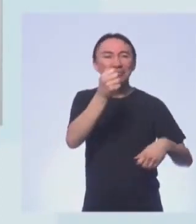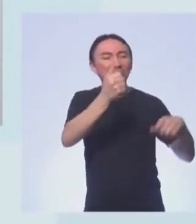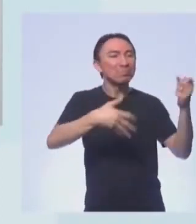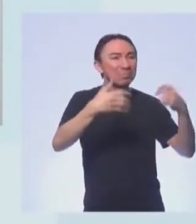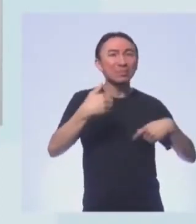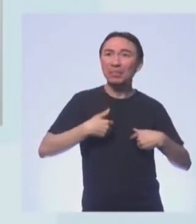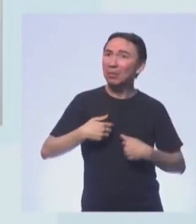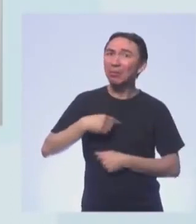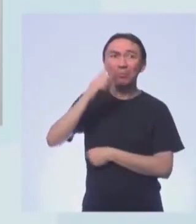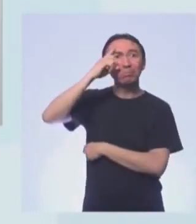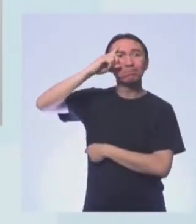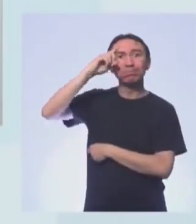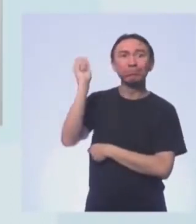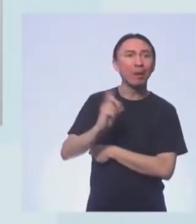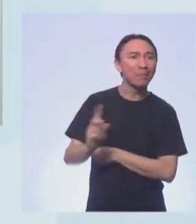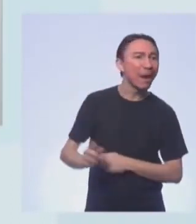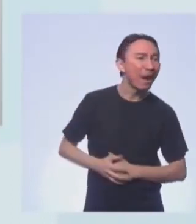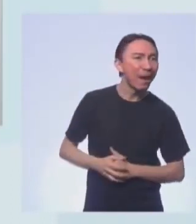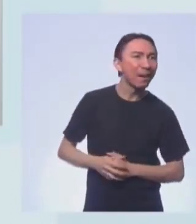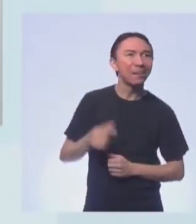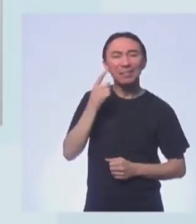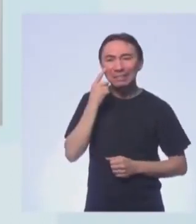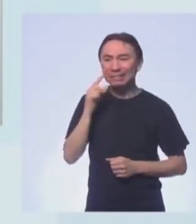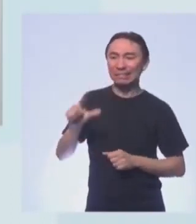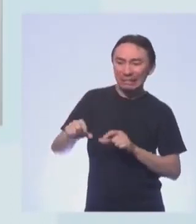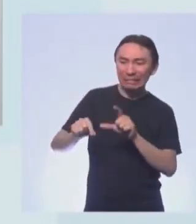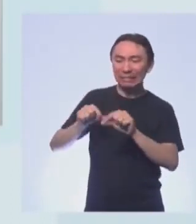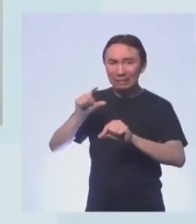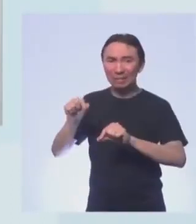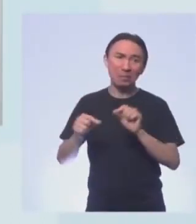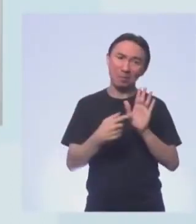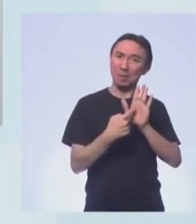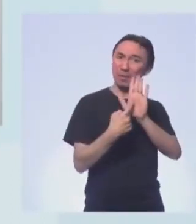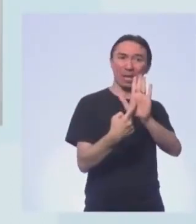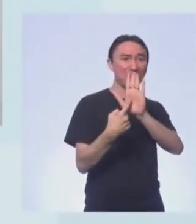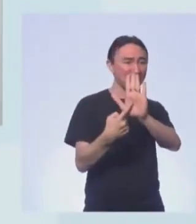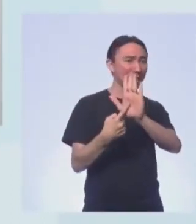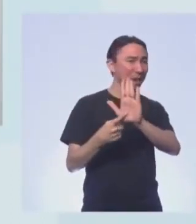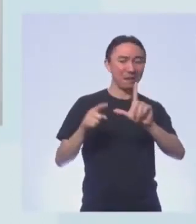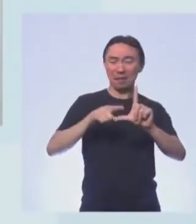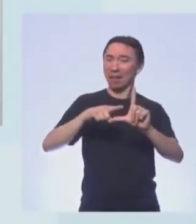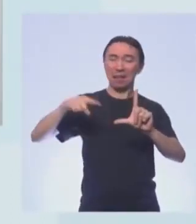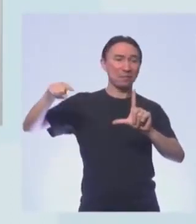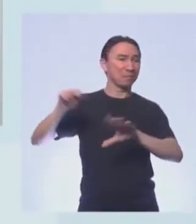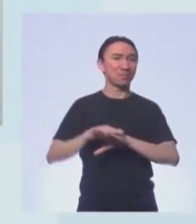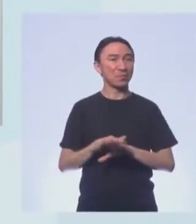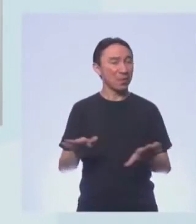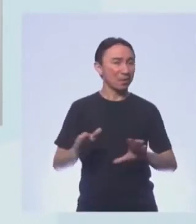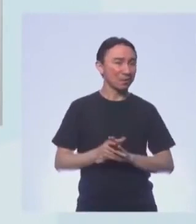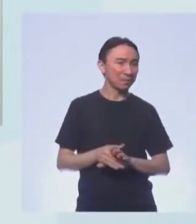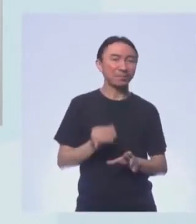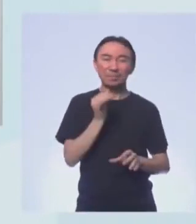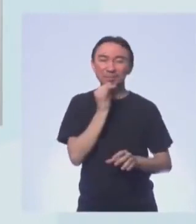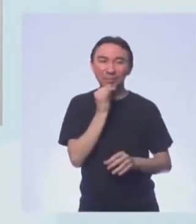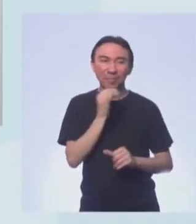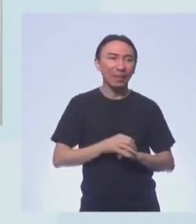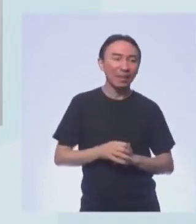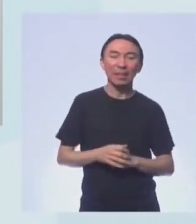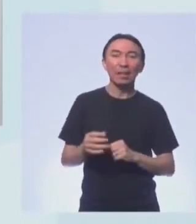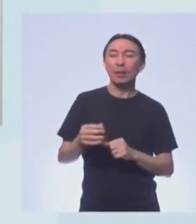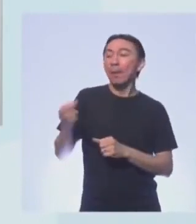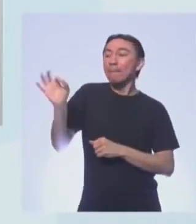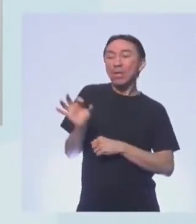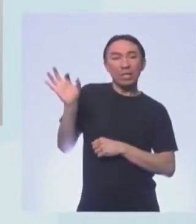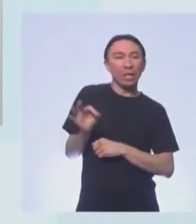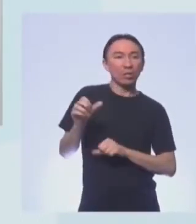ideia. Eu fui escolhendo exatamente para dar vários exemplos de gráfico. E se acabei você tivesse acertando, colocado ali, trocado as porcentagens por um número